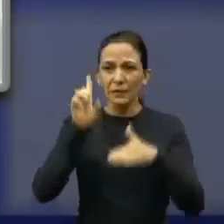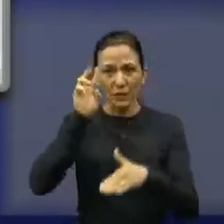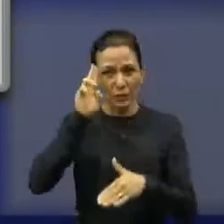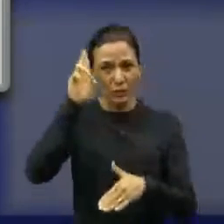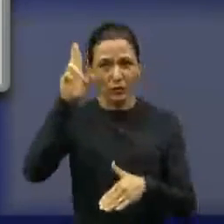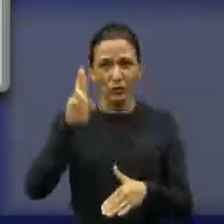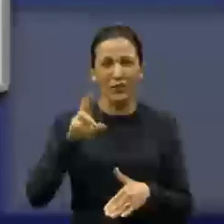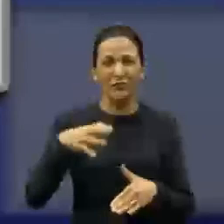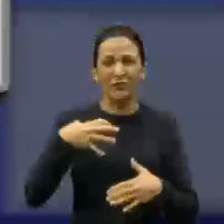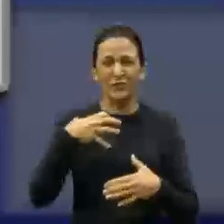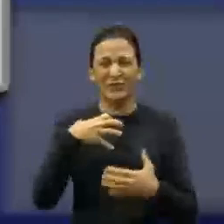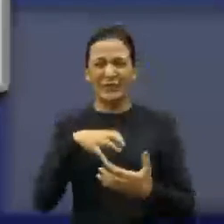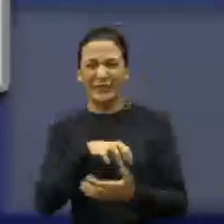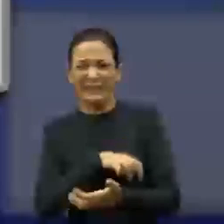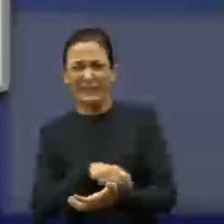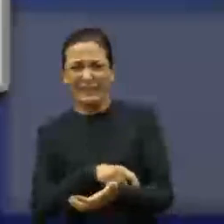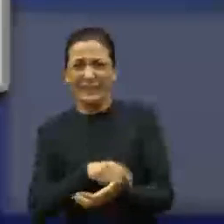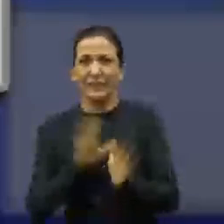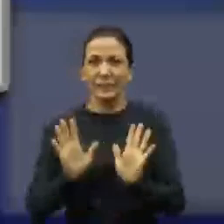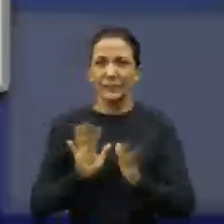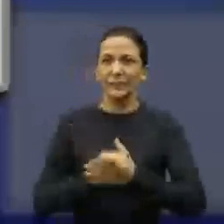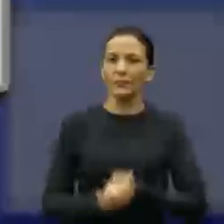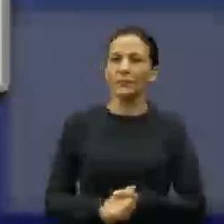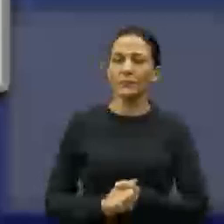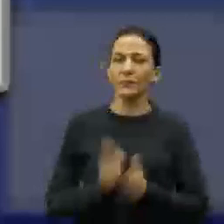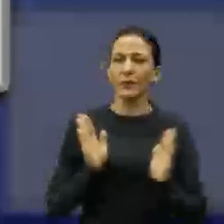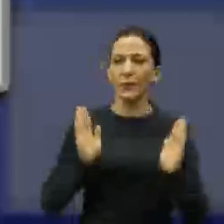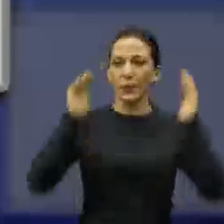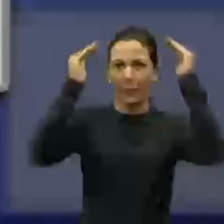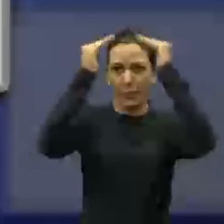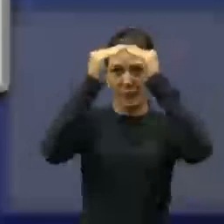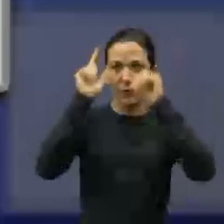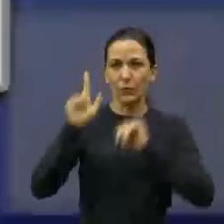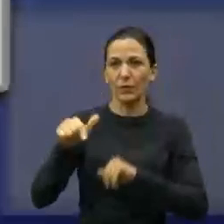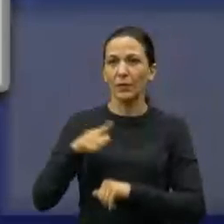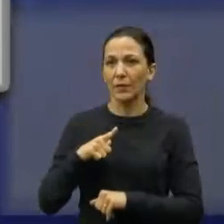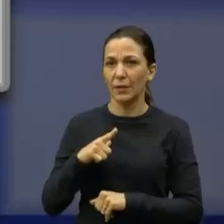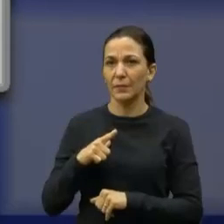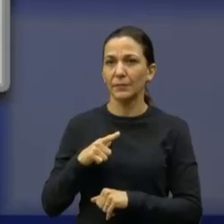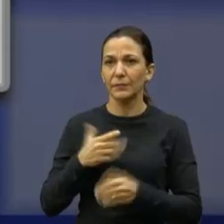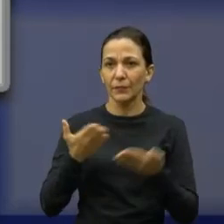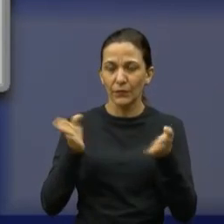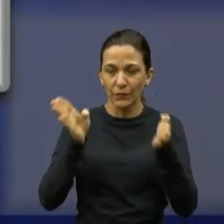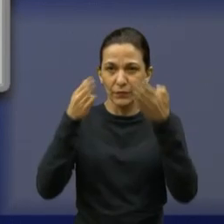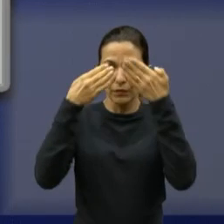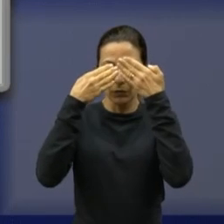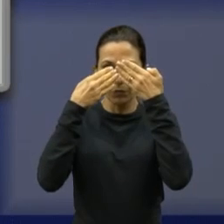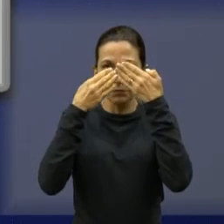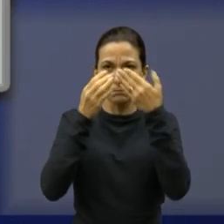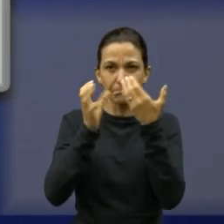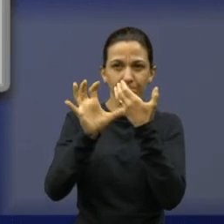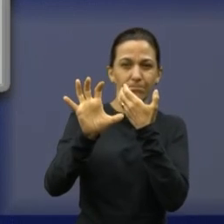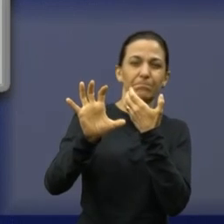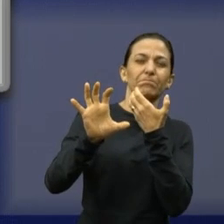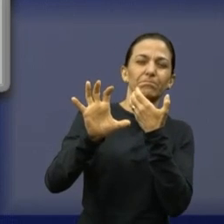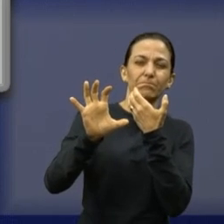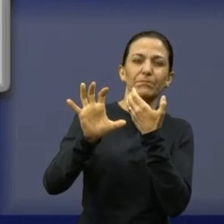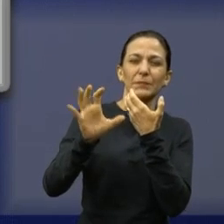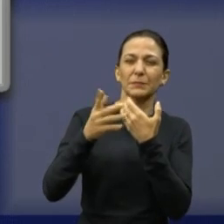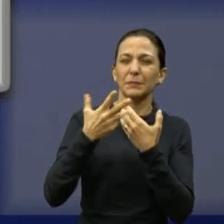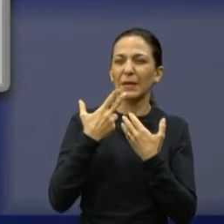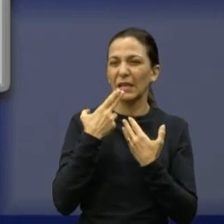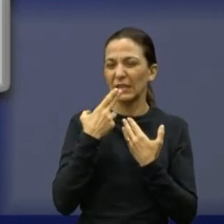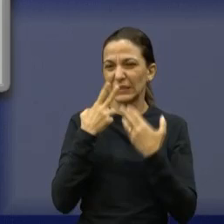nossa frase para reflexão do Papa Emérito Bento XVI é: fechar os olhos diante do próximo torna-nos